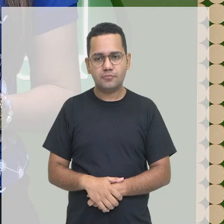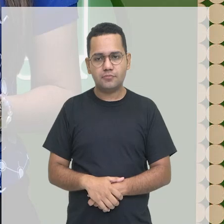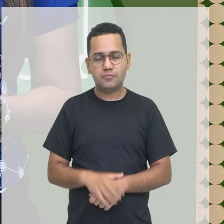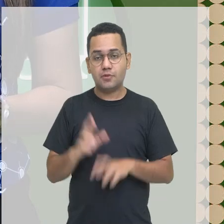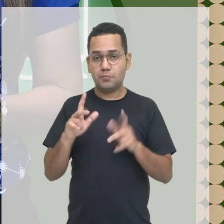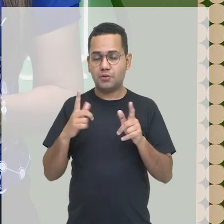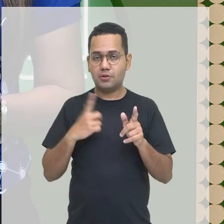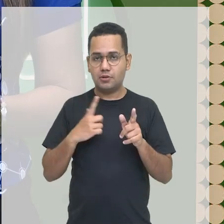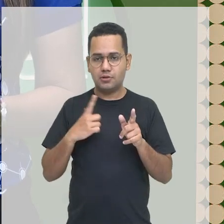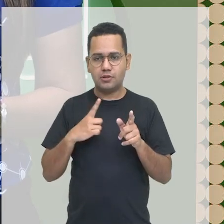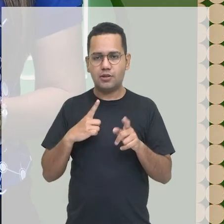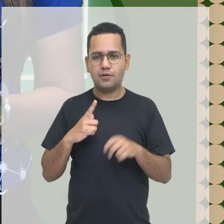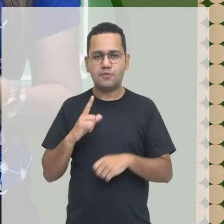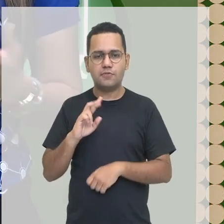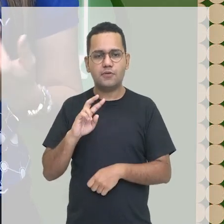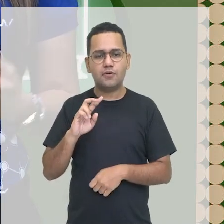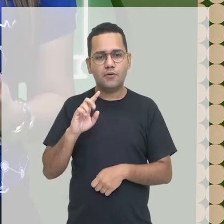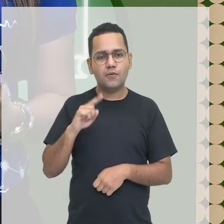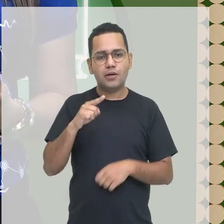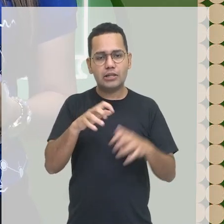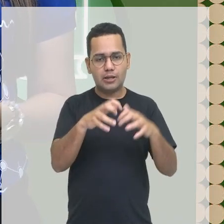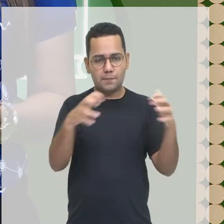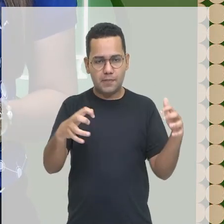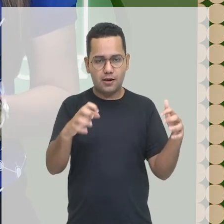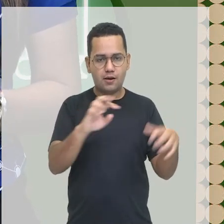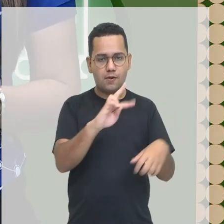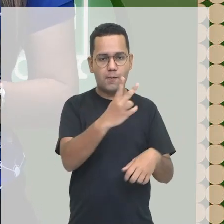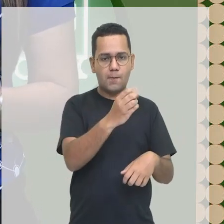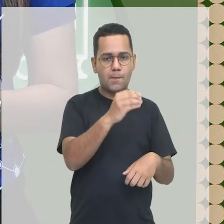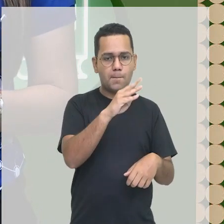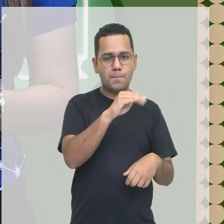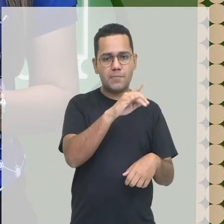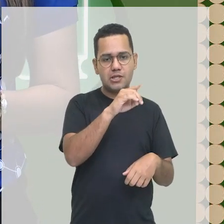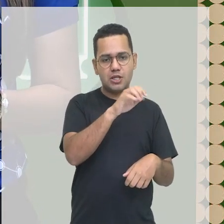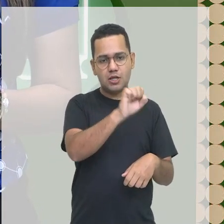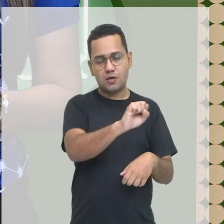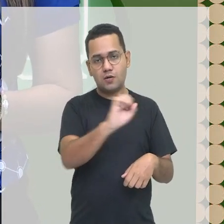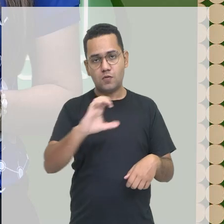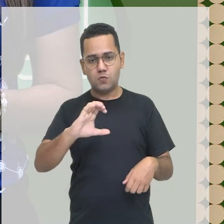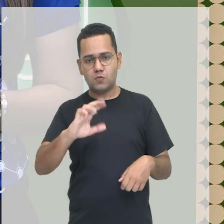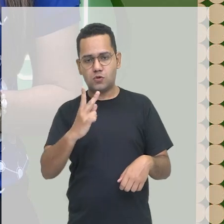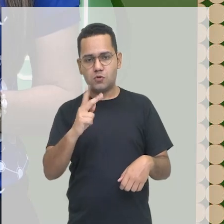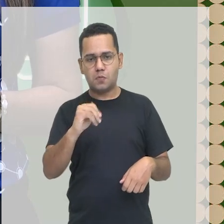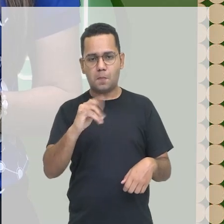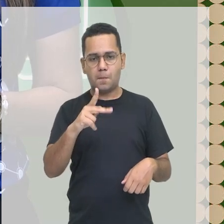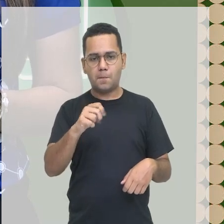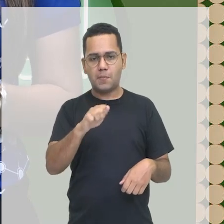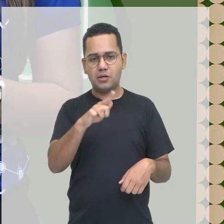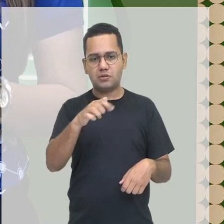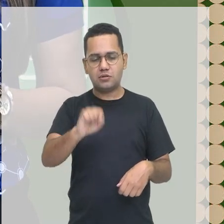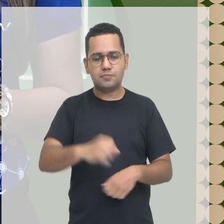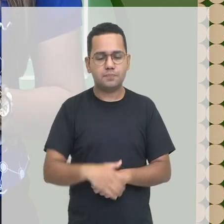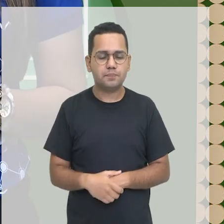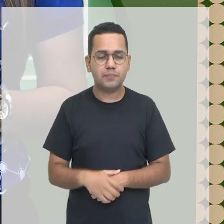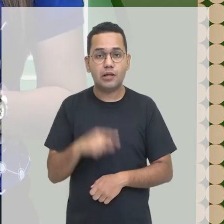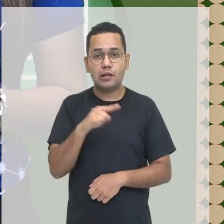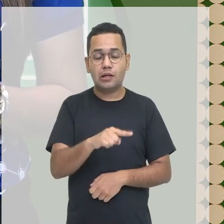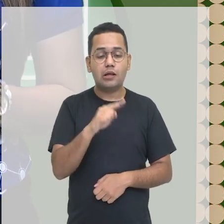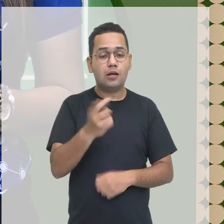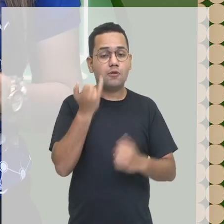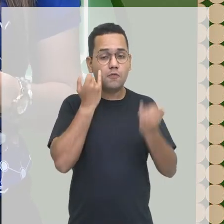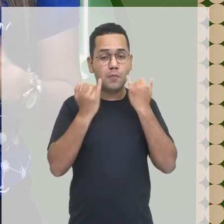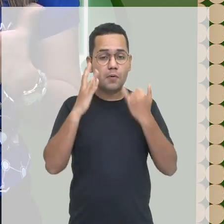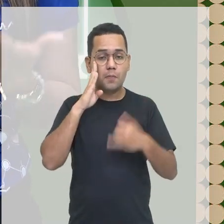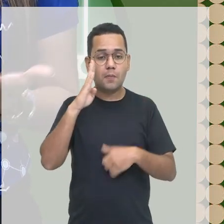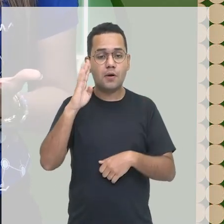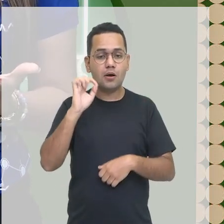que originou os hominídeos e os chimpanzés. A principal característica dessas espécies era o modo